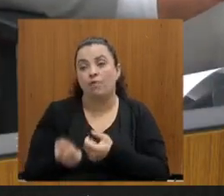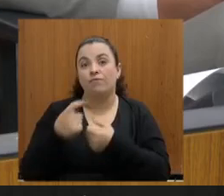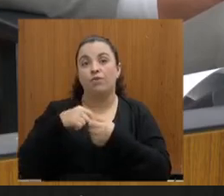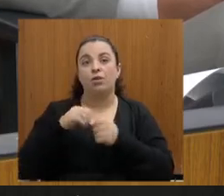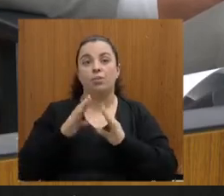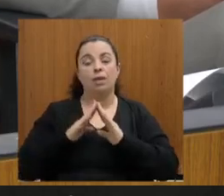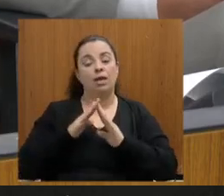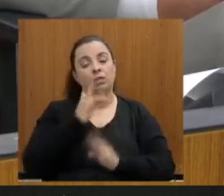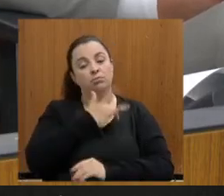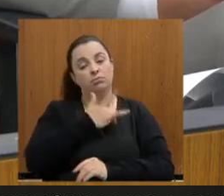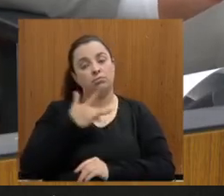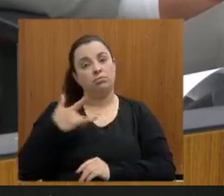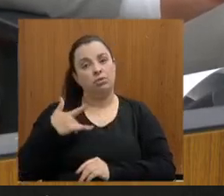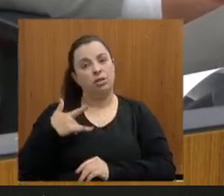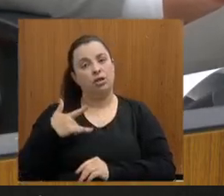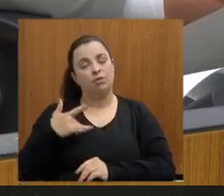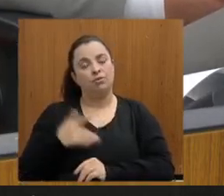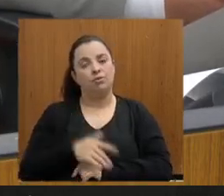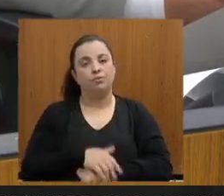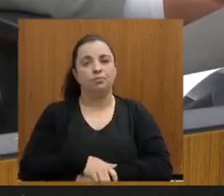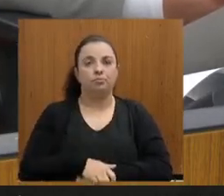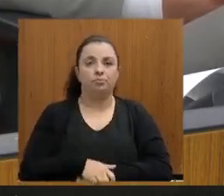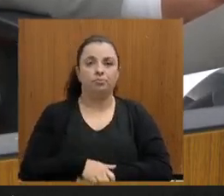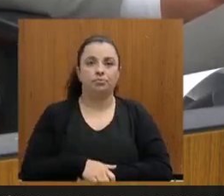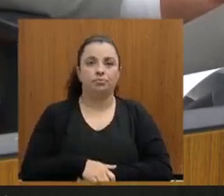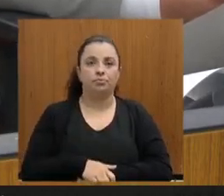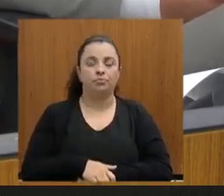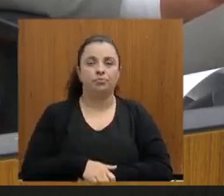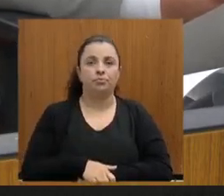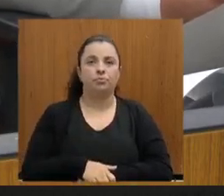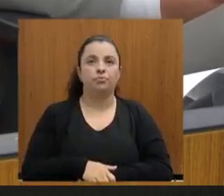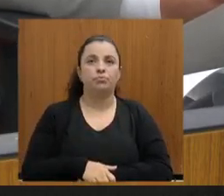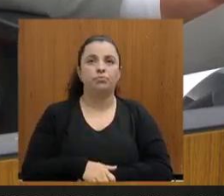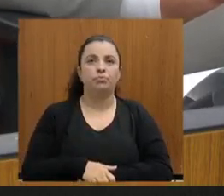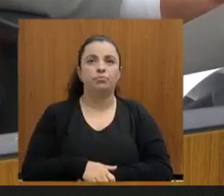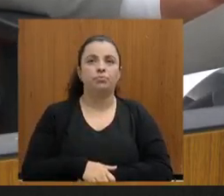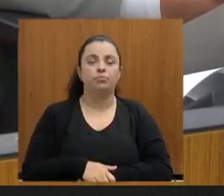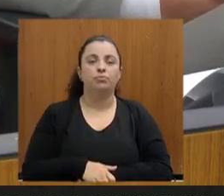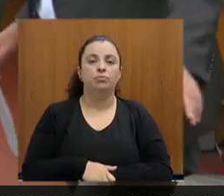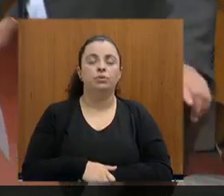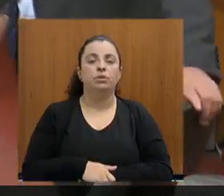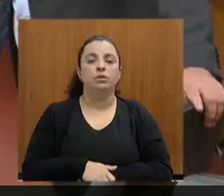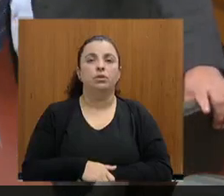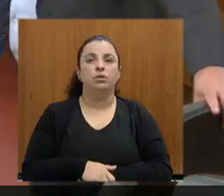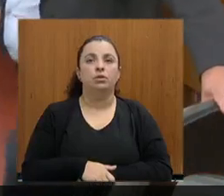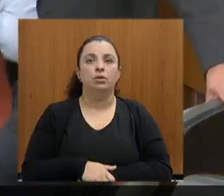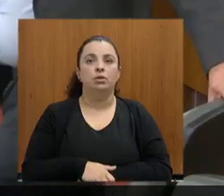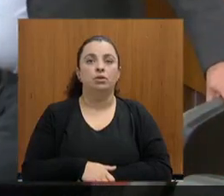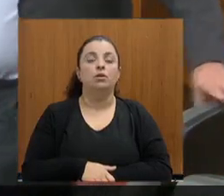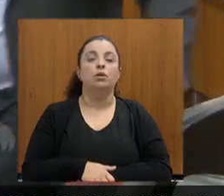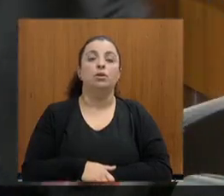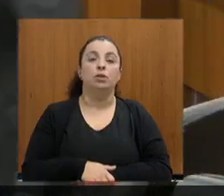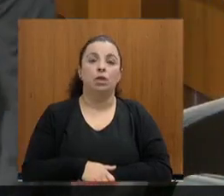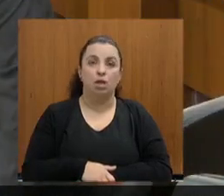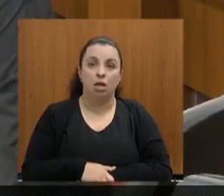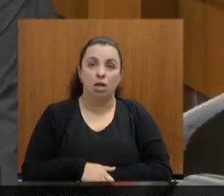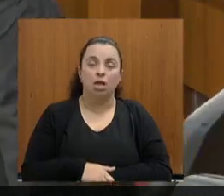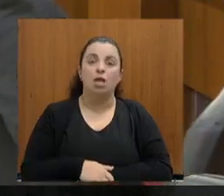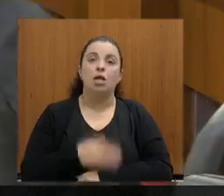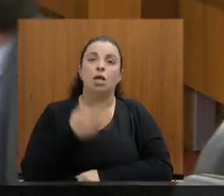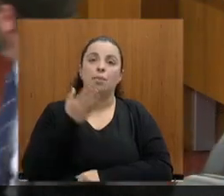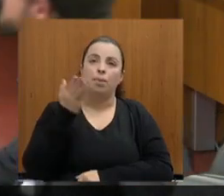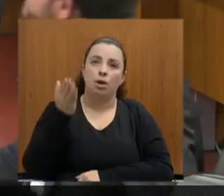casa é bom saúde do Branco eu deixo aqui para o